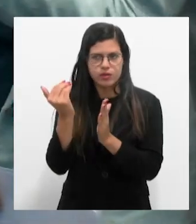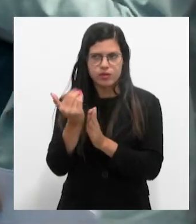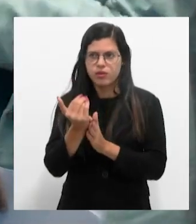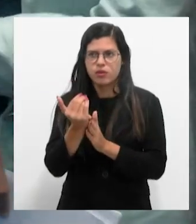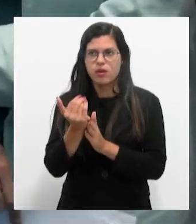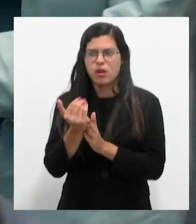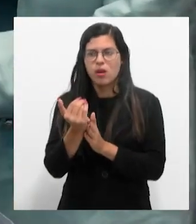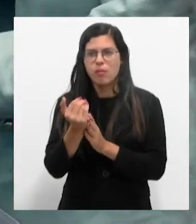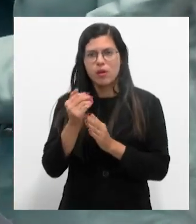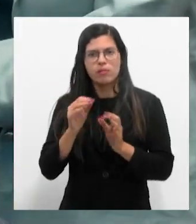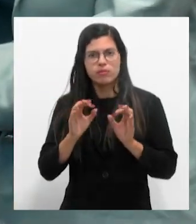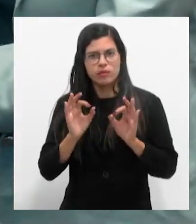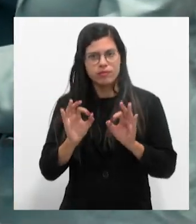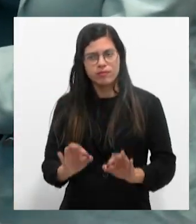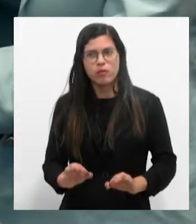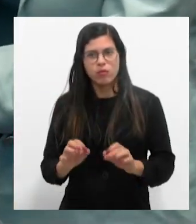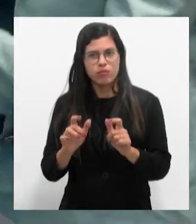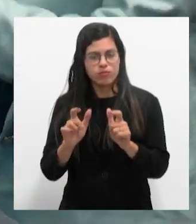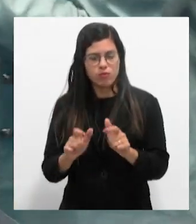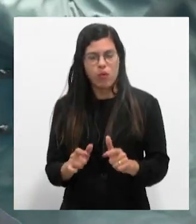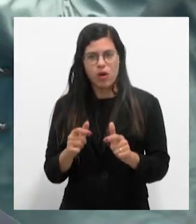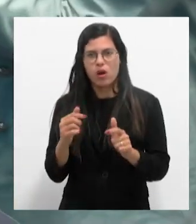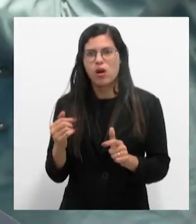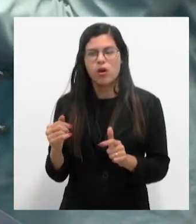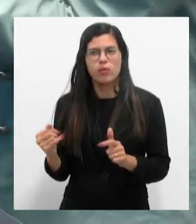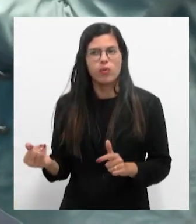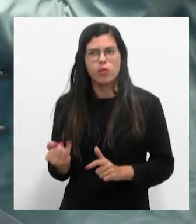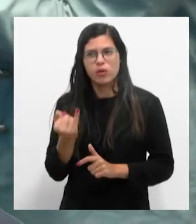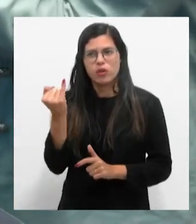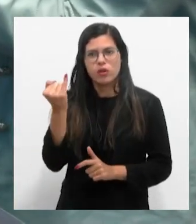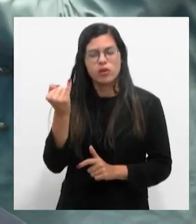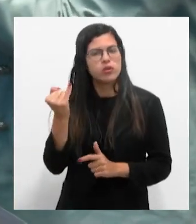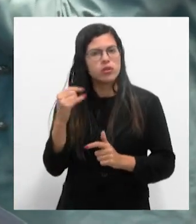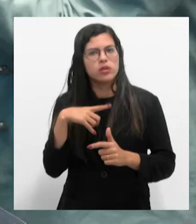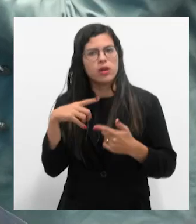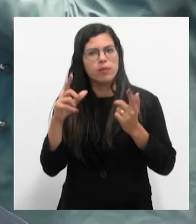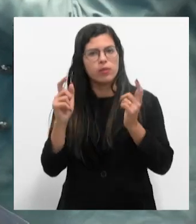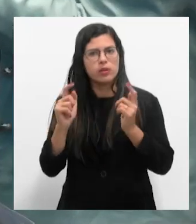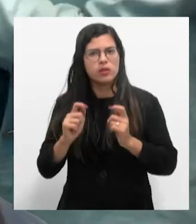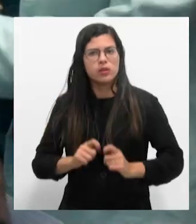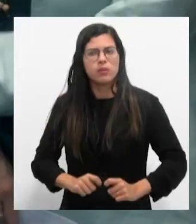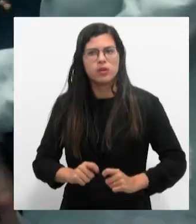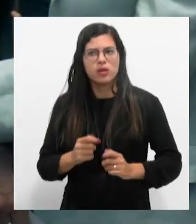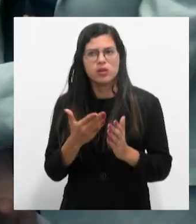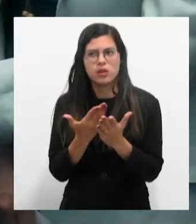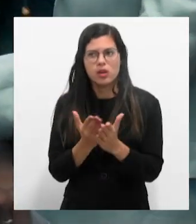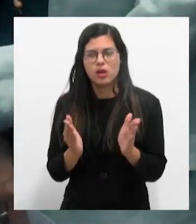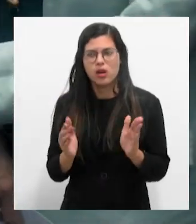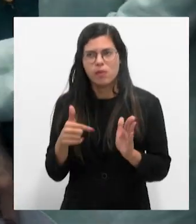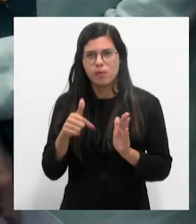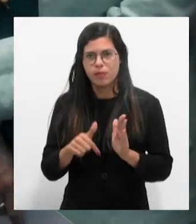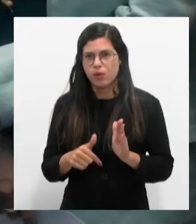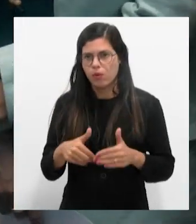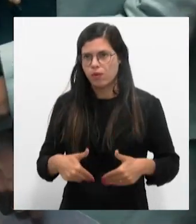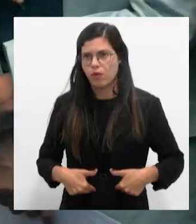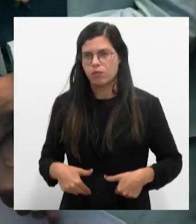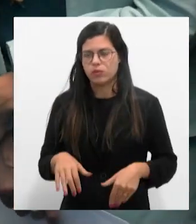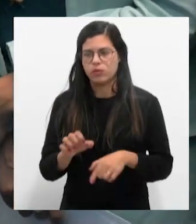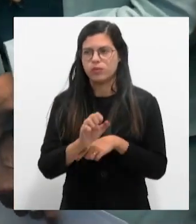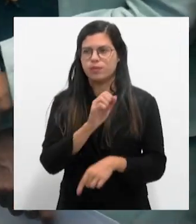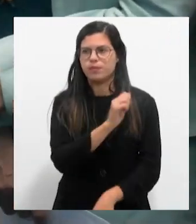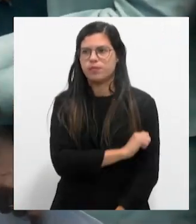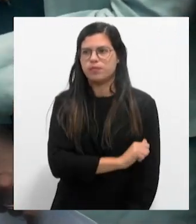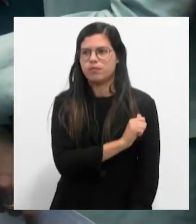um observatório que fará jus à possibilidade da gente acabar com a fome no Estado do Rio de